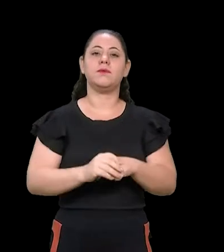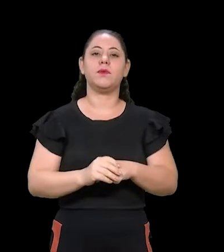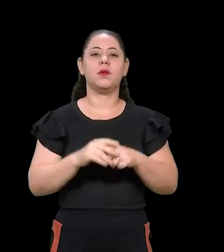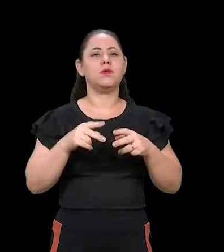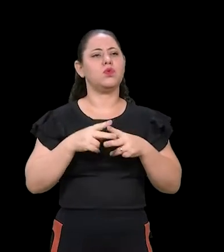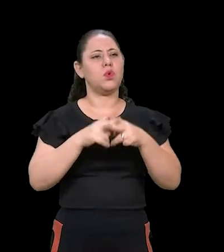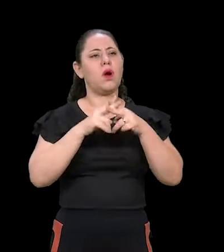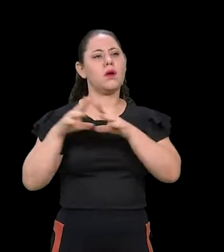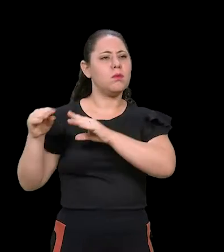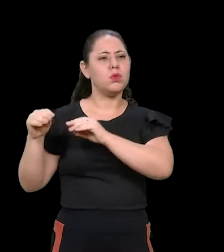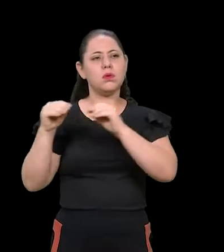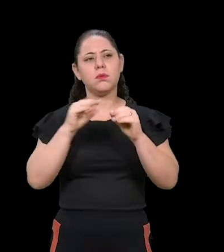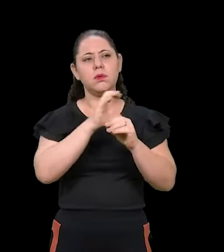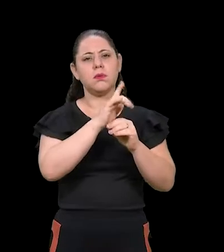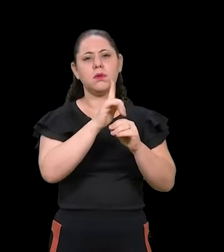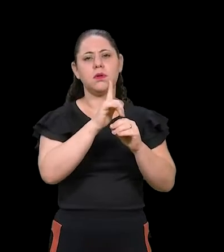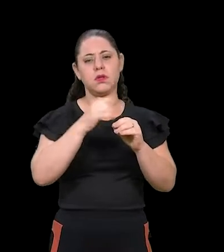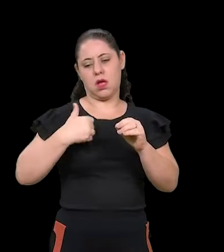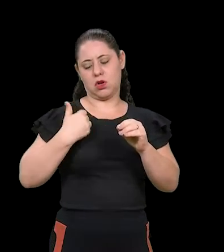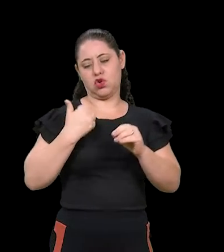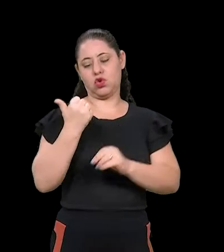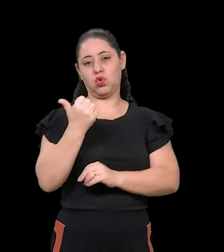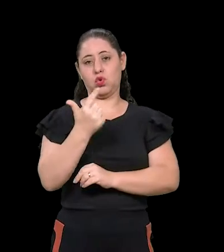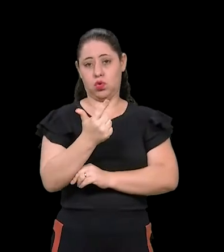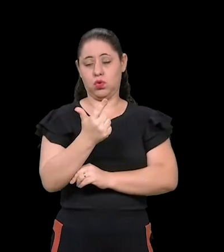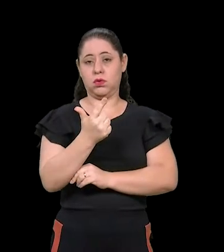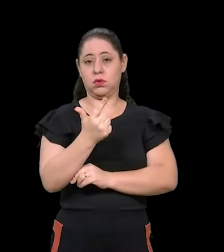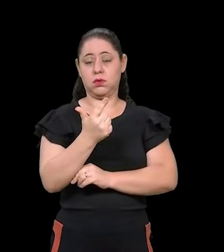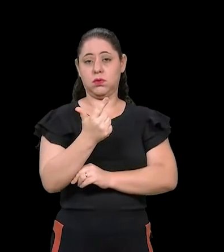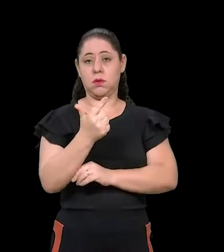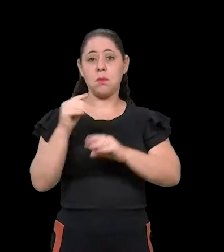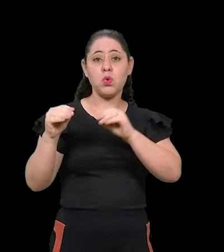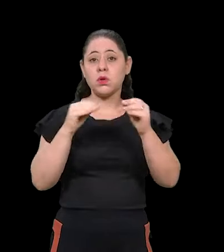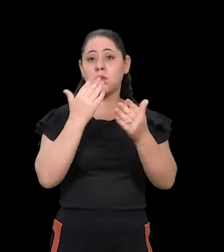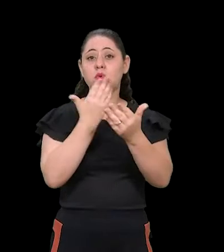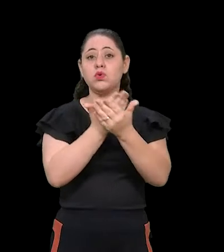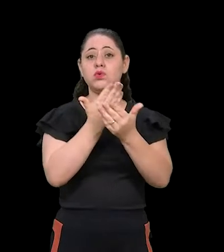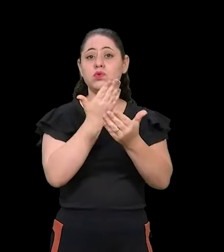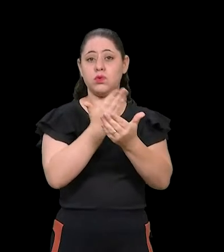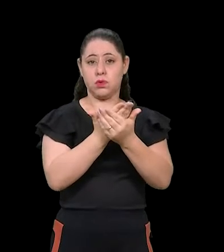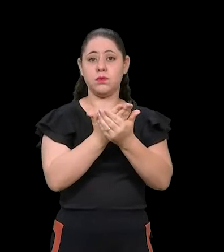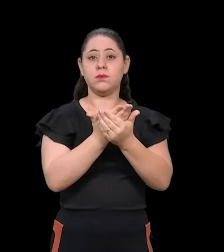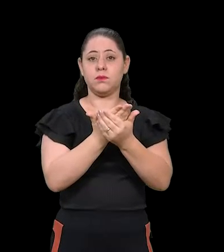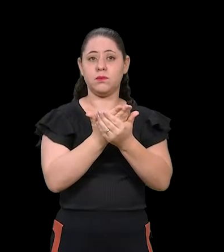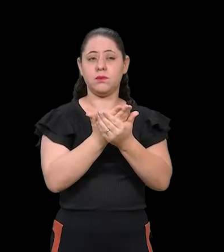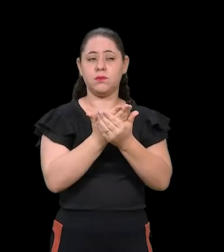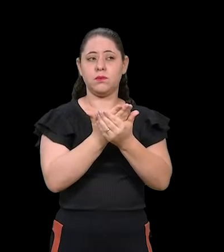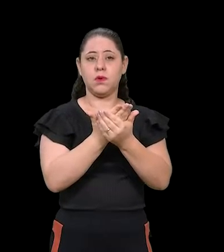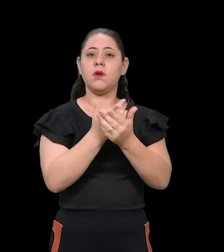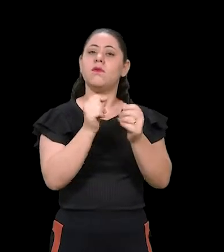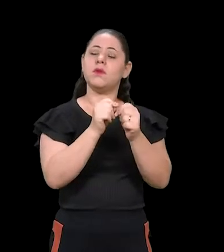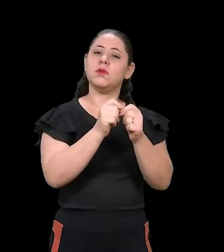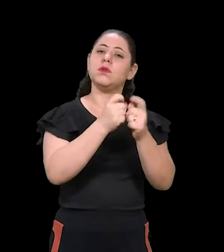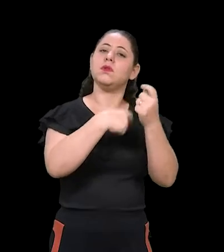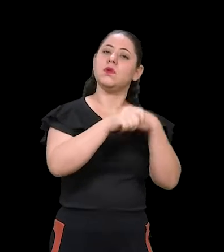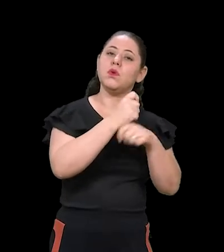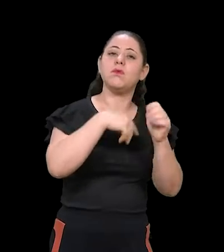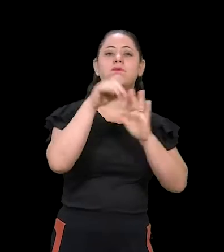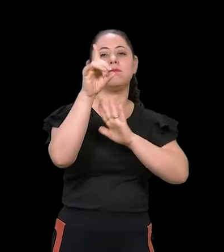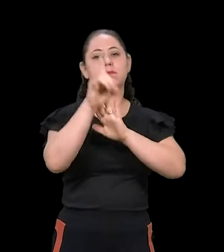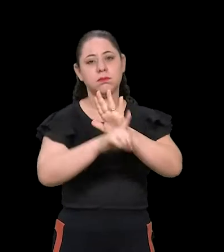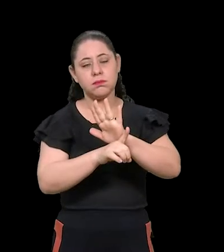dentro disso. Eu vim de Nioaque, ia fazer 12 anos, eu vim para Campo Grande para estudar, né?